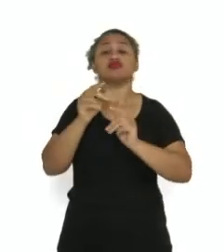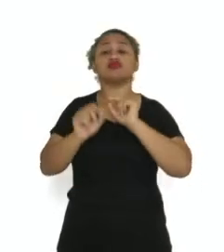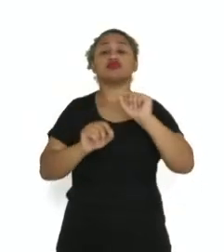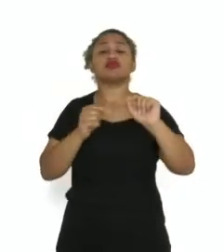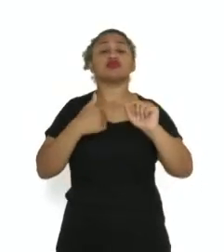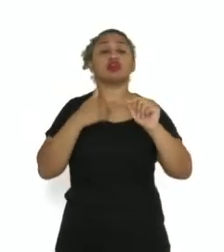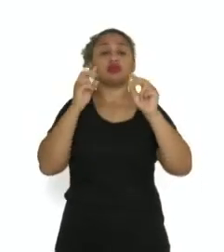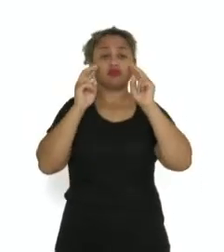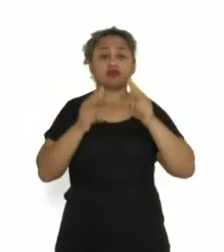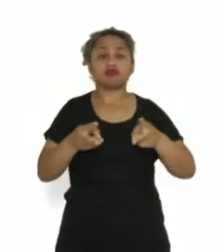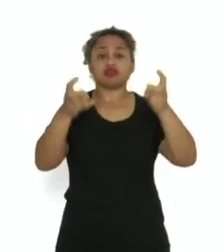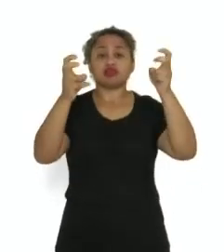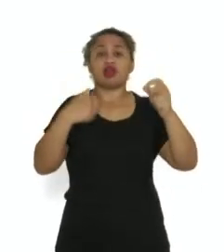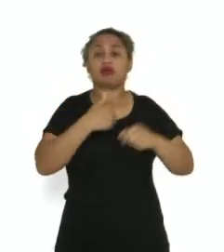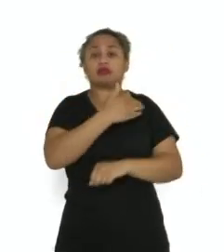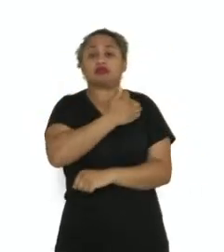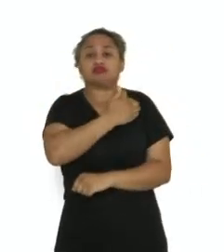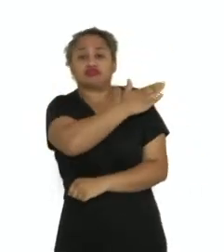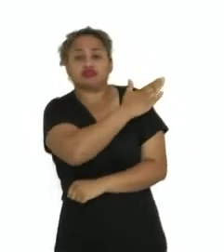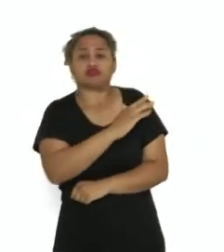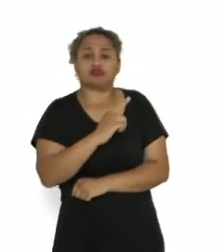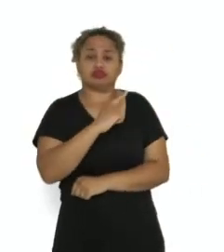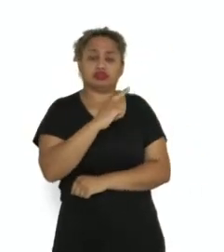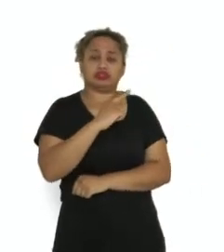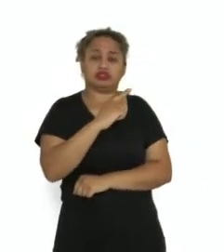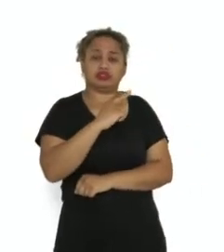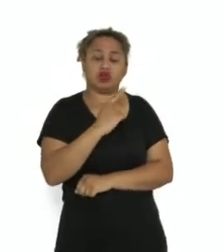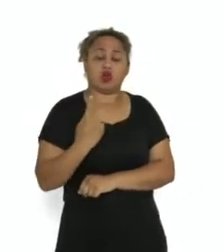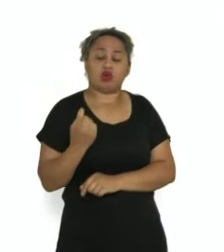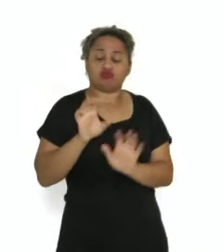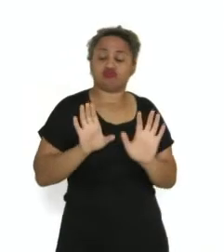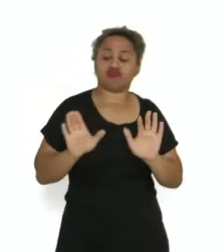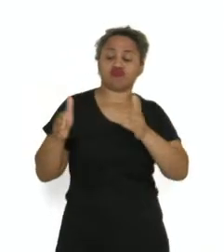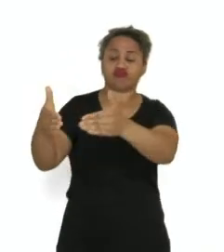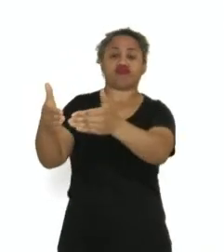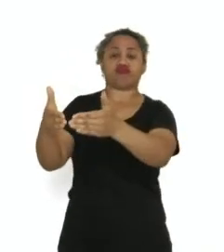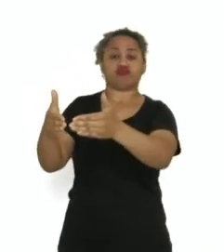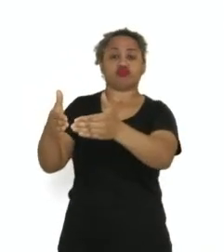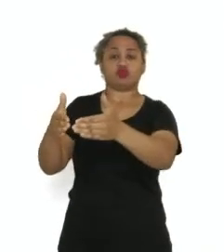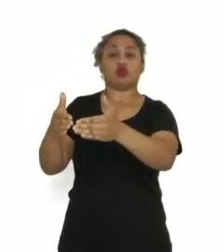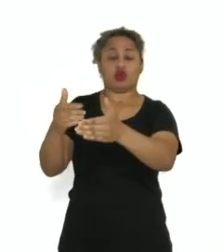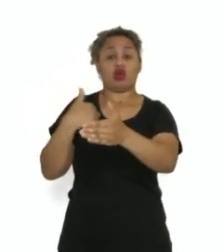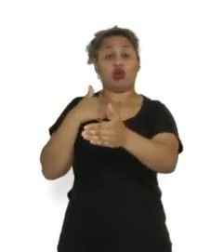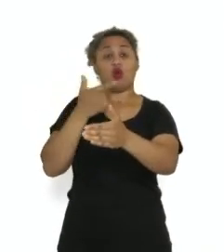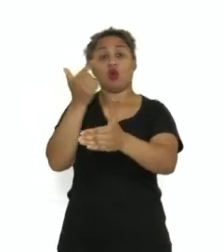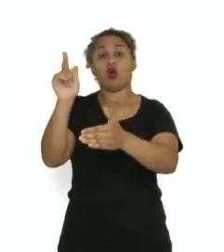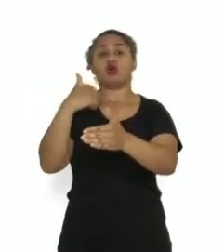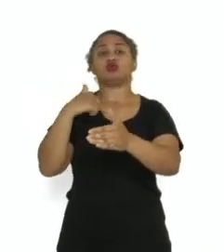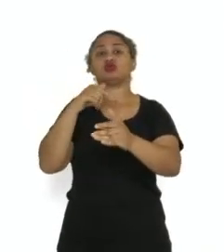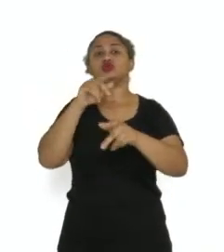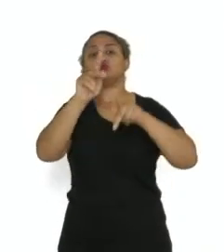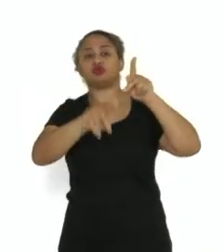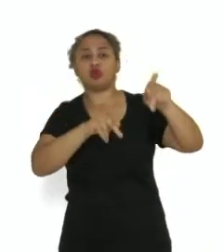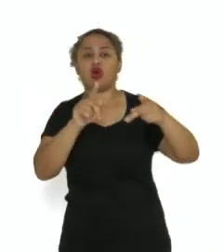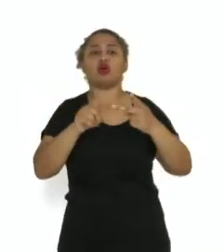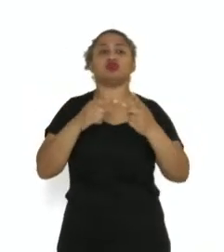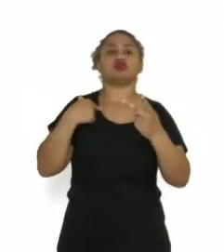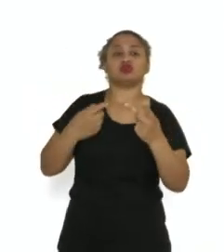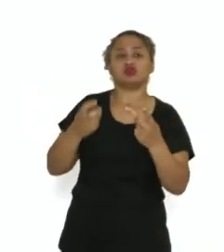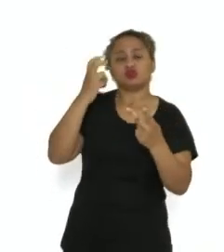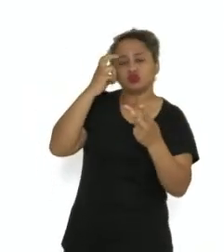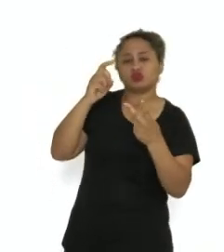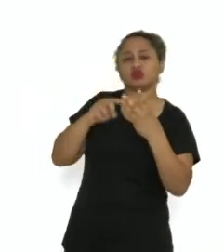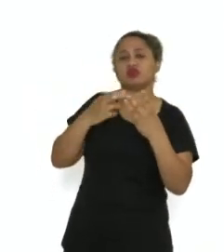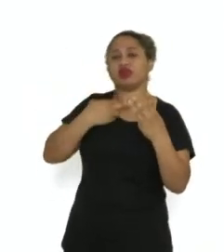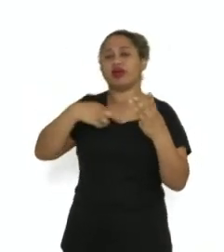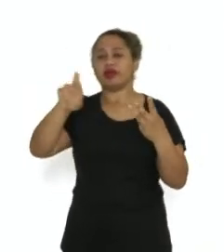visão preconceituosa, unilateral, formada sobre outros povos, culturas, religiões